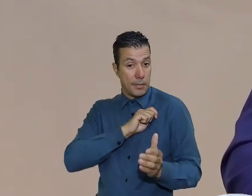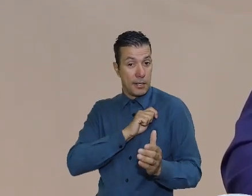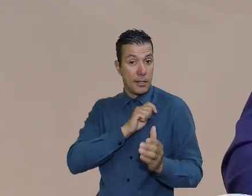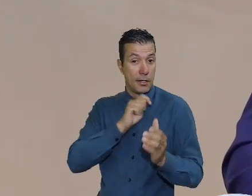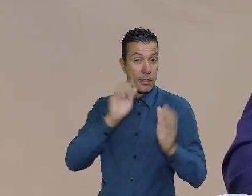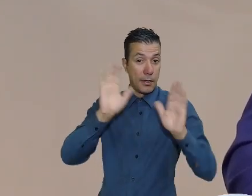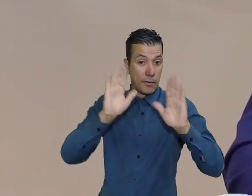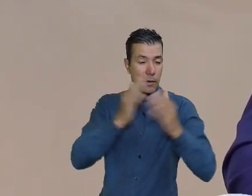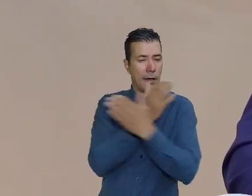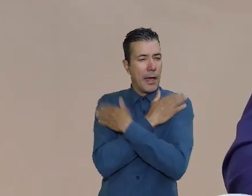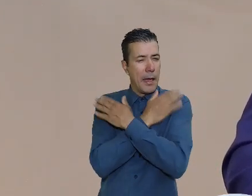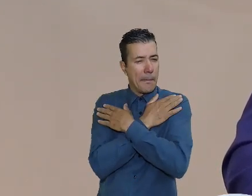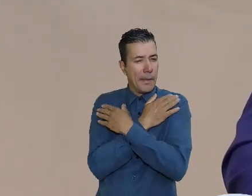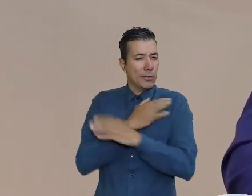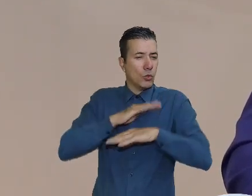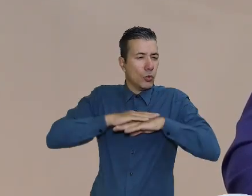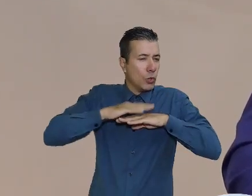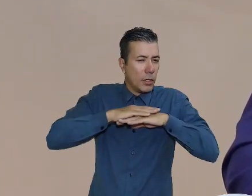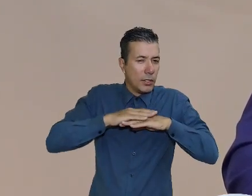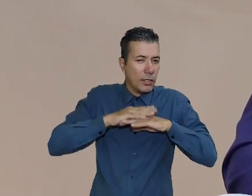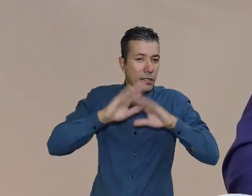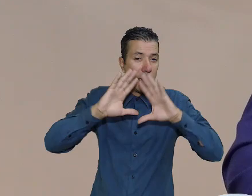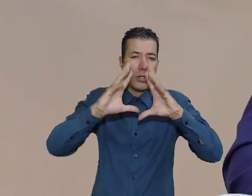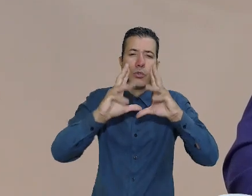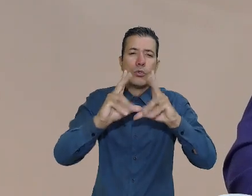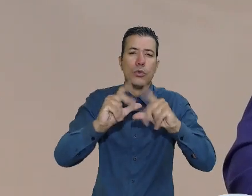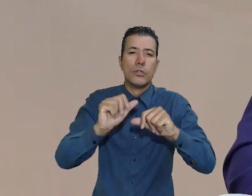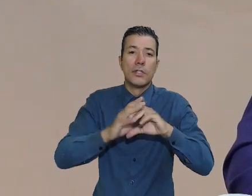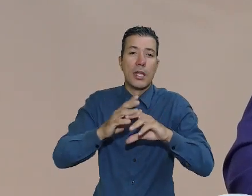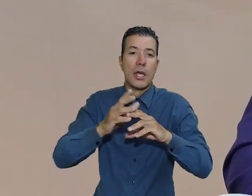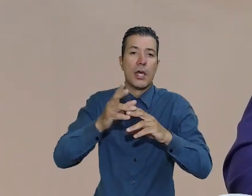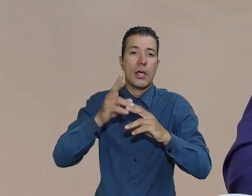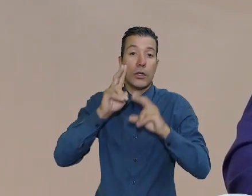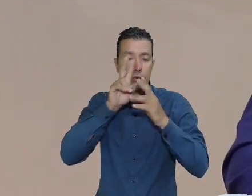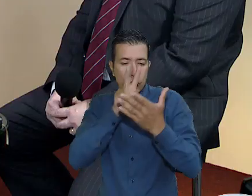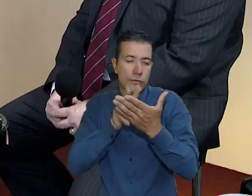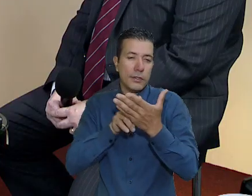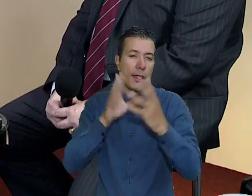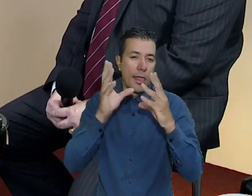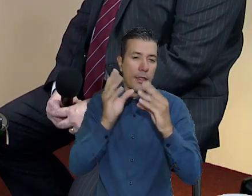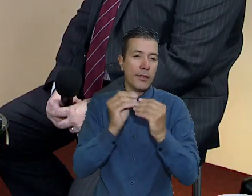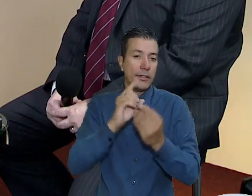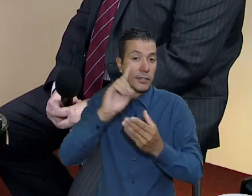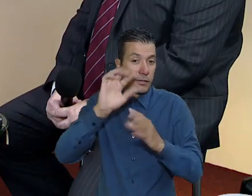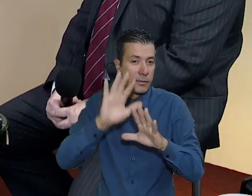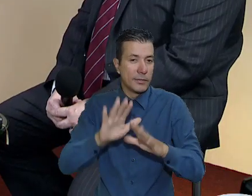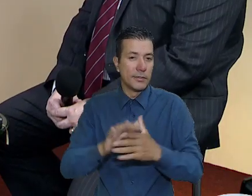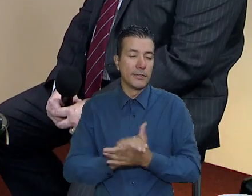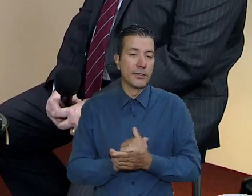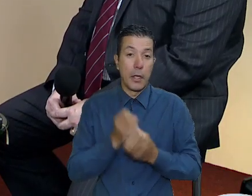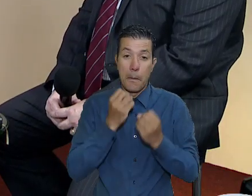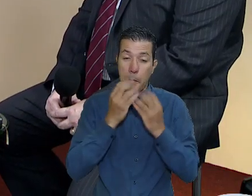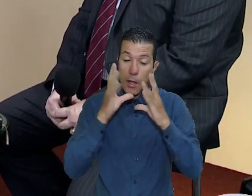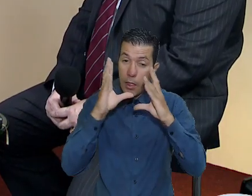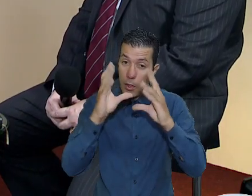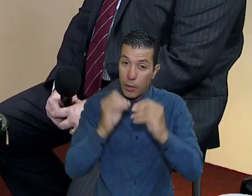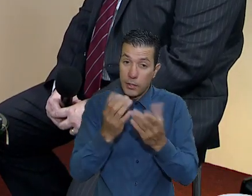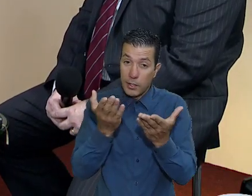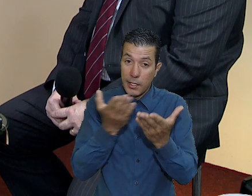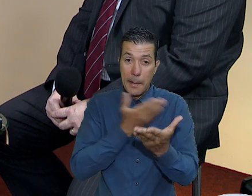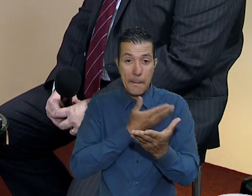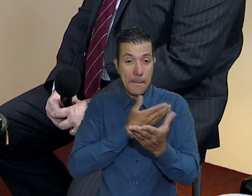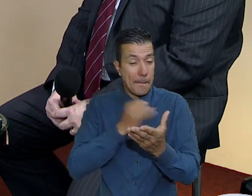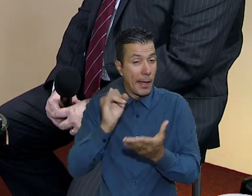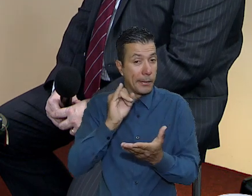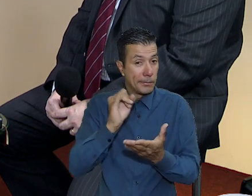um saludo, um abraço carinhoso a todos que estão nos escuchando aí nesta noite. Que bom. Buenas noches também, hermanos.